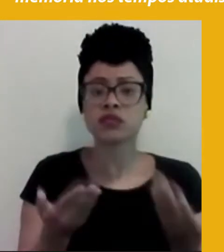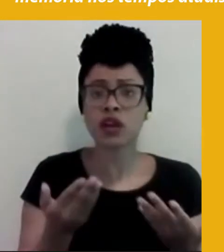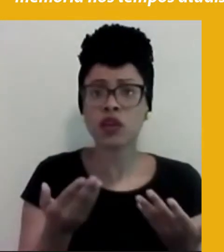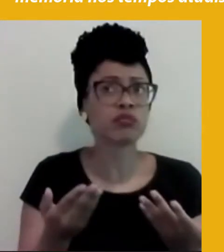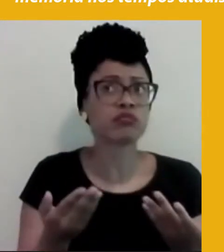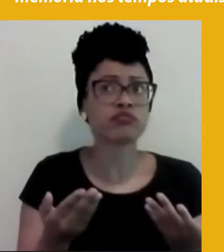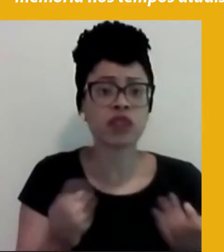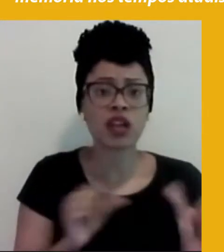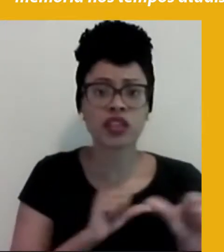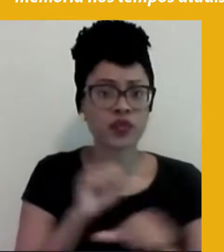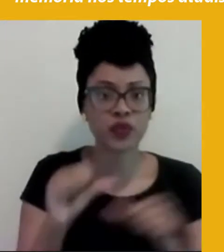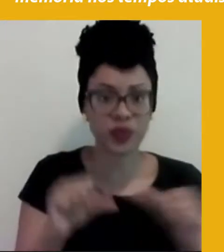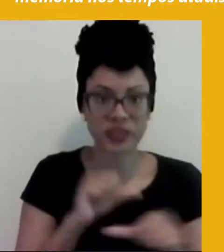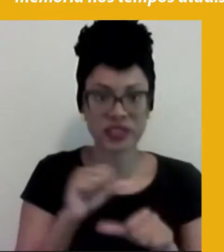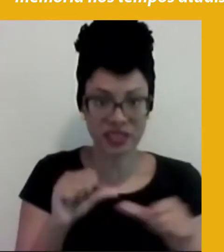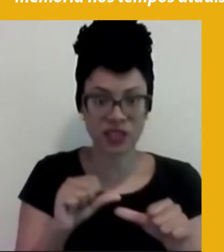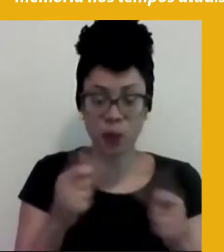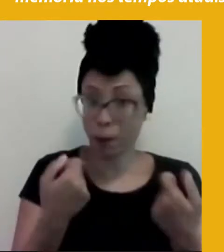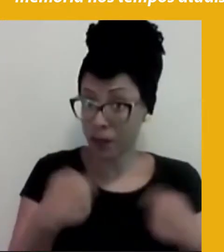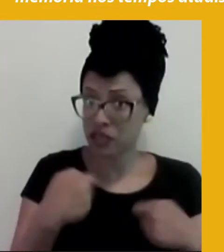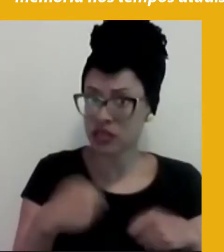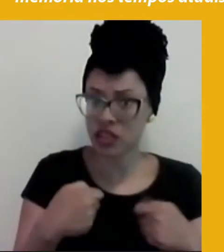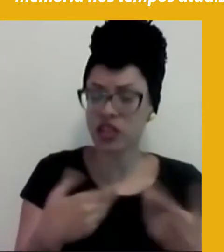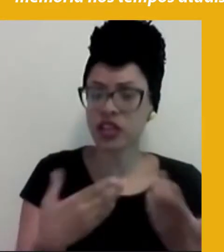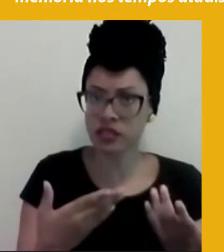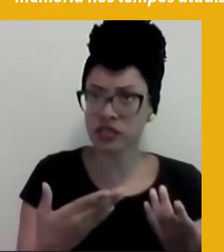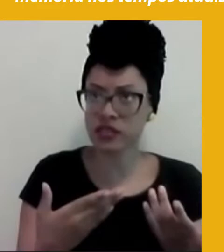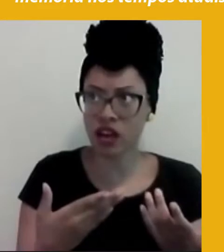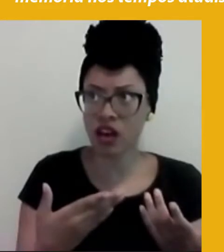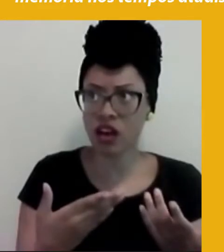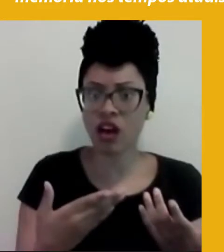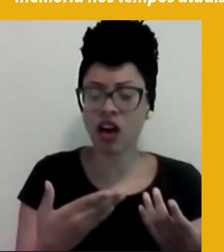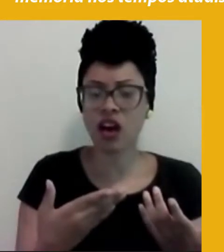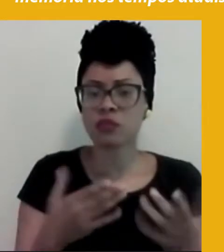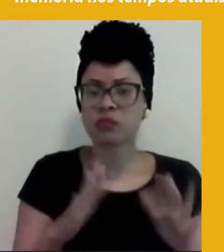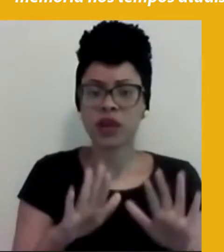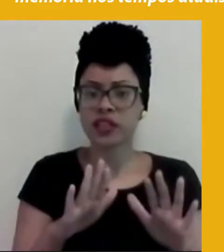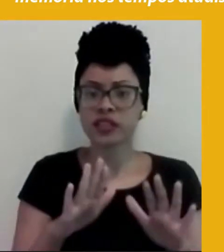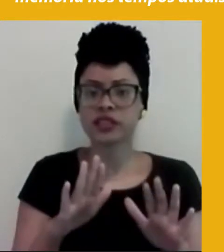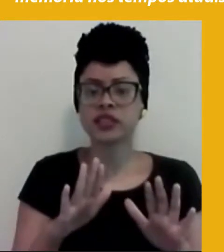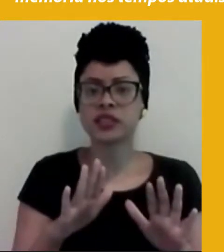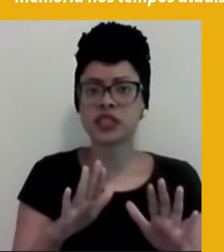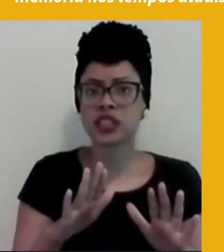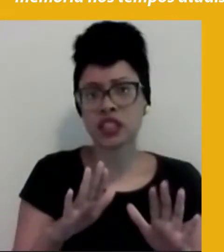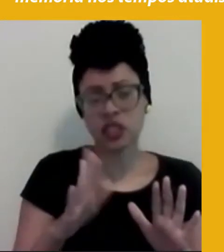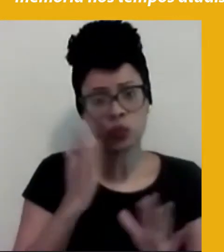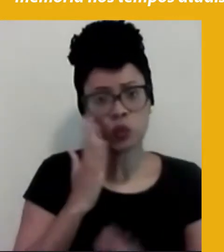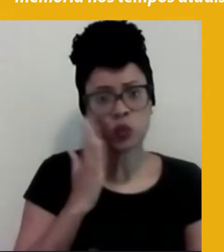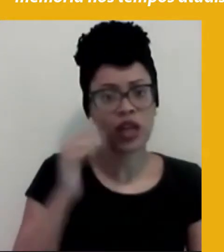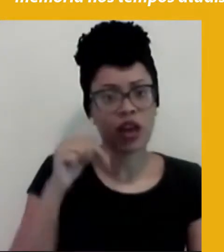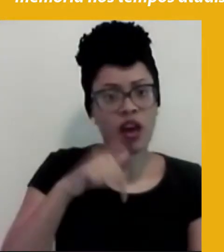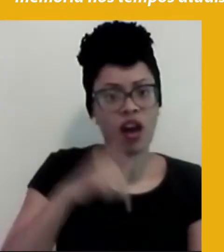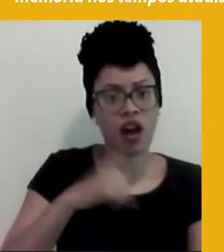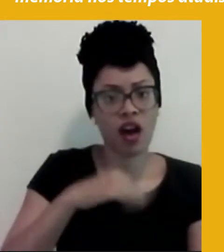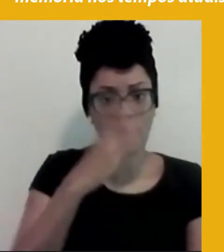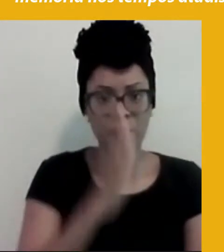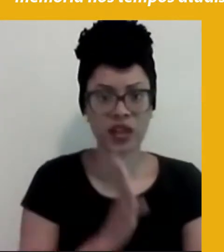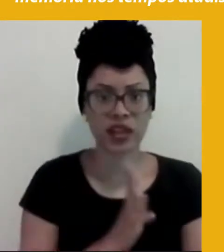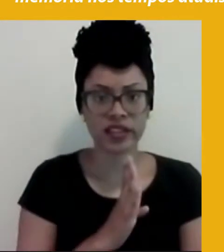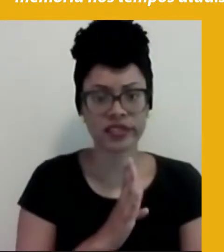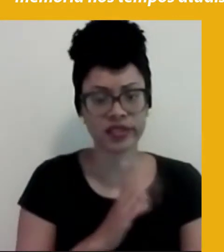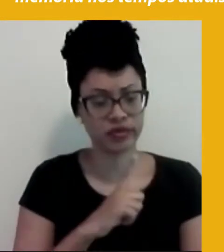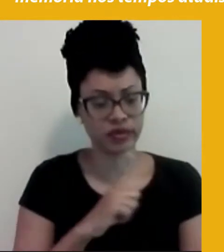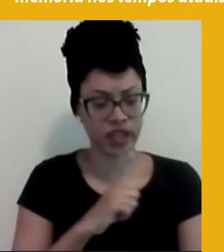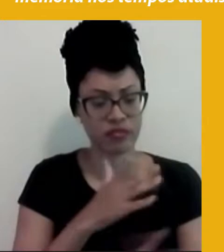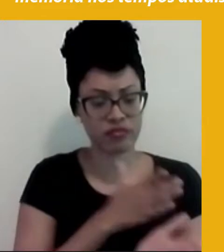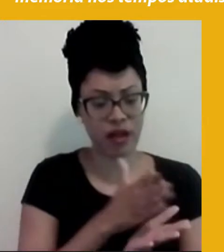não é só a transformação, eu acredito, aqui no Brasil, isso tudo tem peculiaridades enormes, mas assim, me